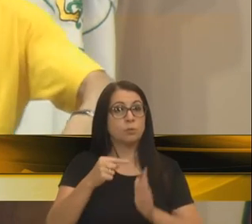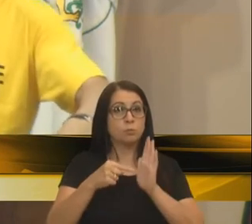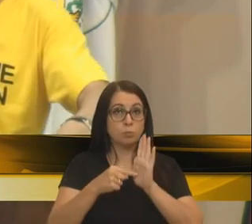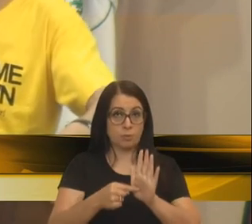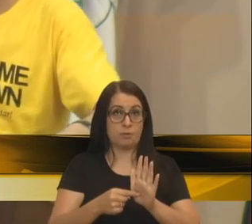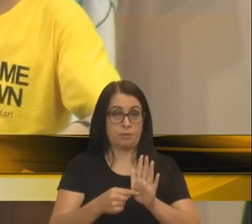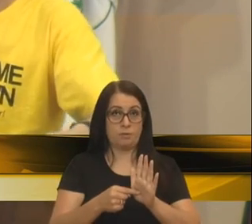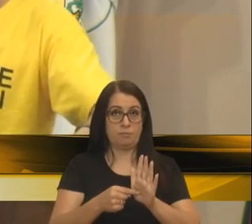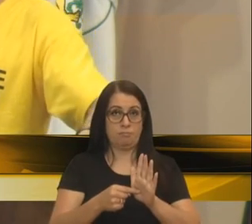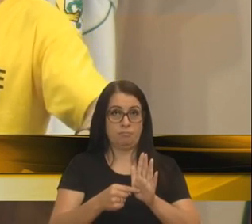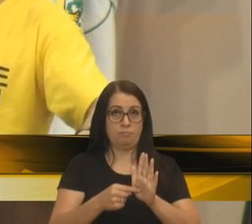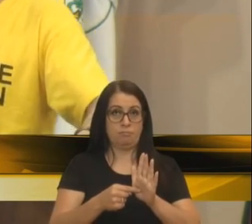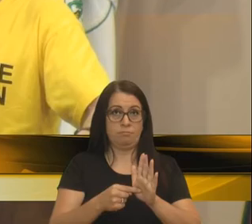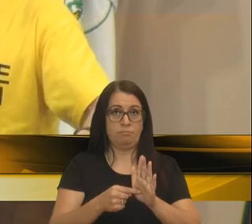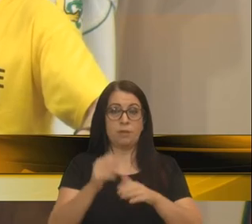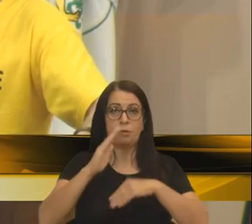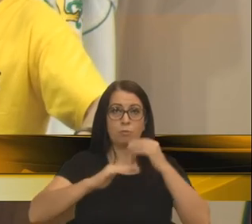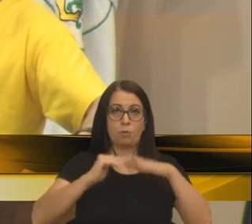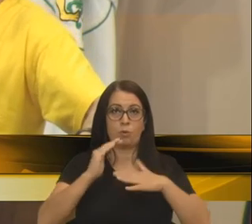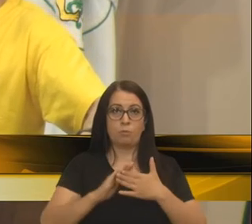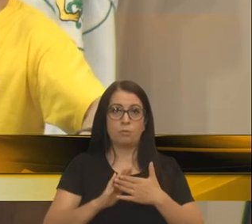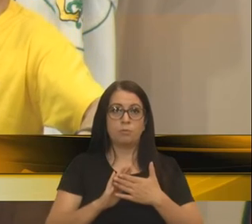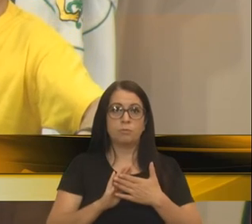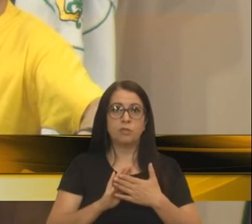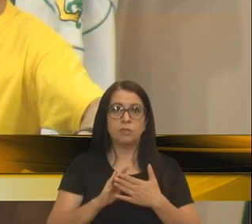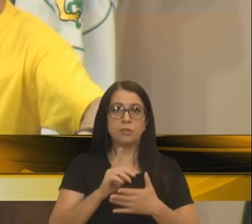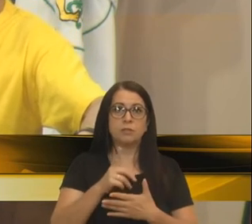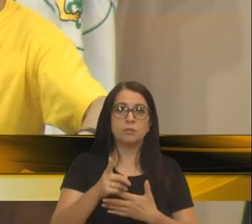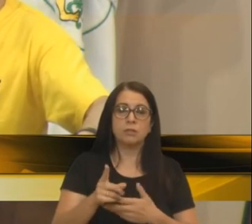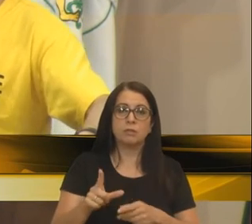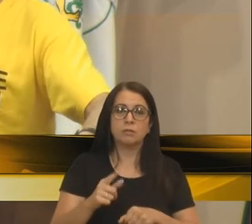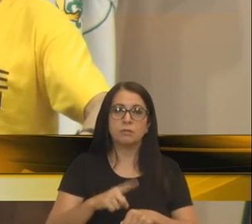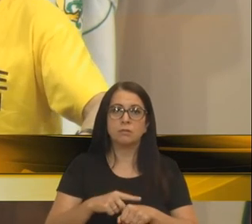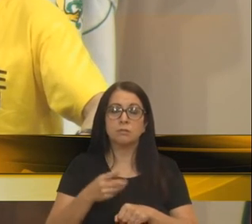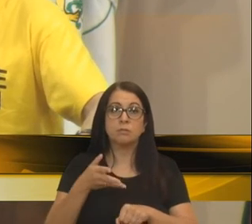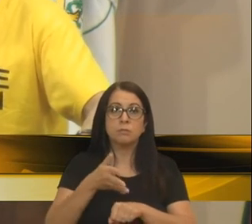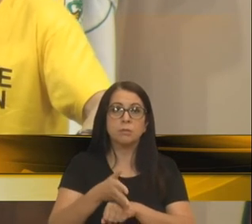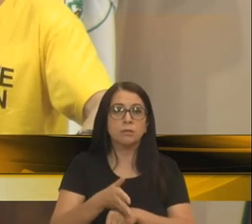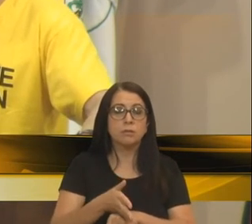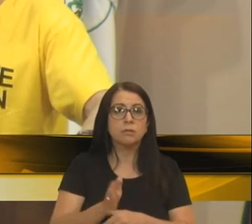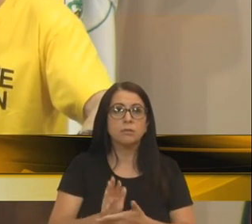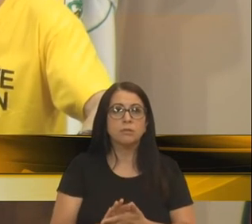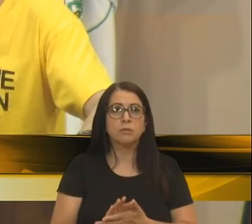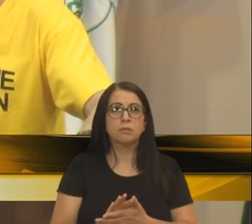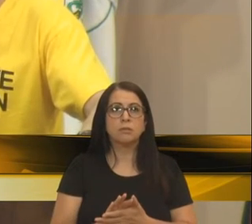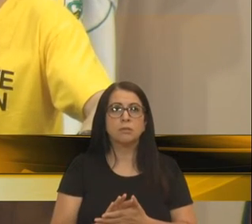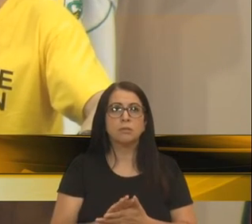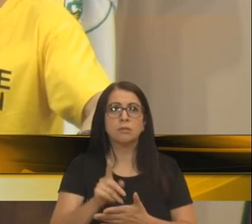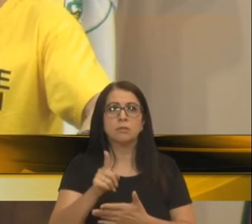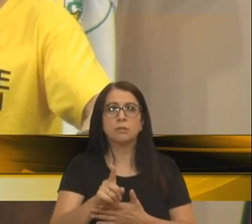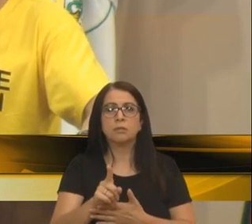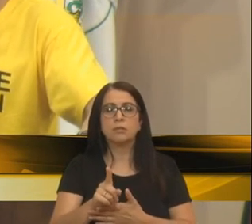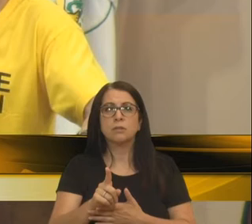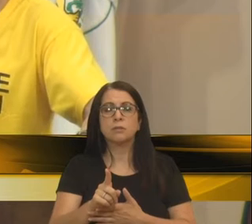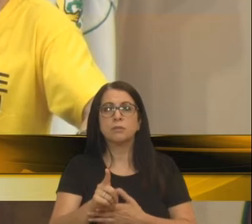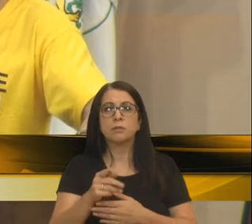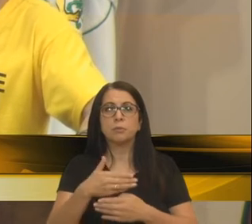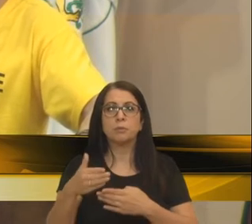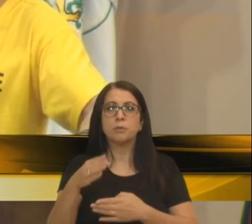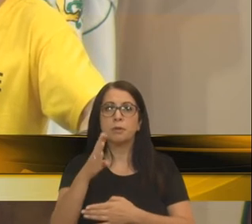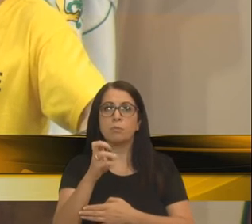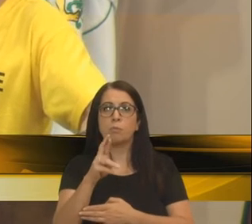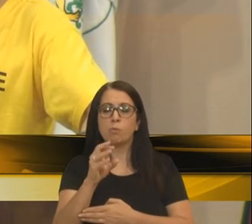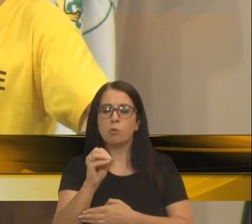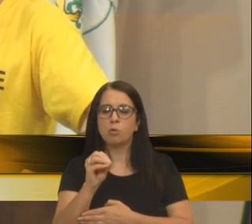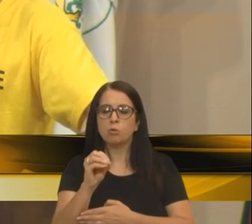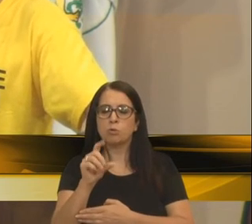aqui uma obra, enquanto há tempo, ali no acesso, onde termina a Rua Tronca e começa a Bortoluzani,